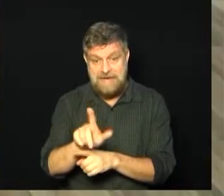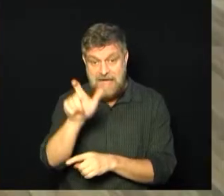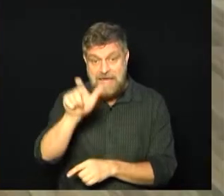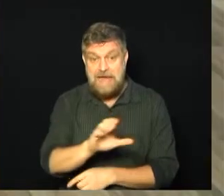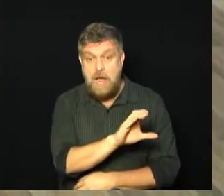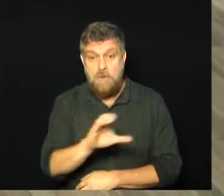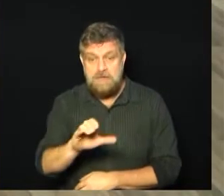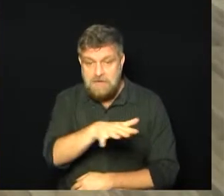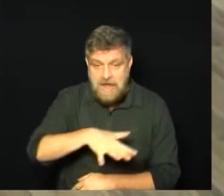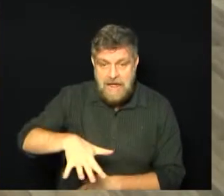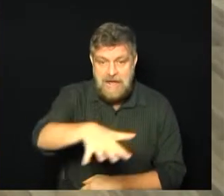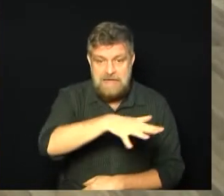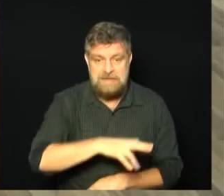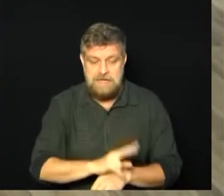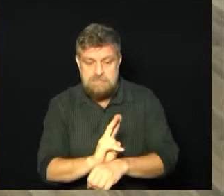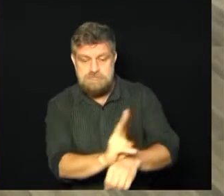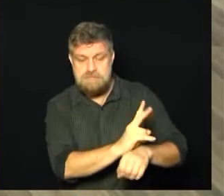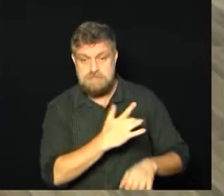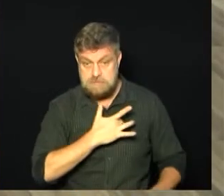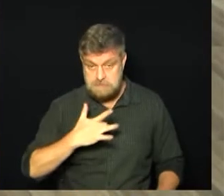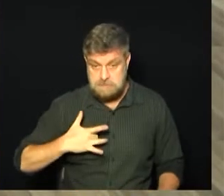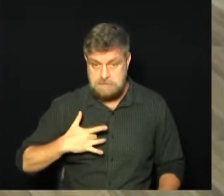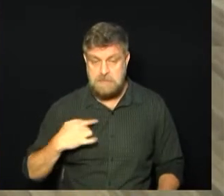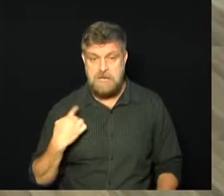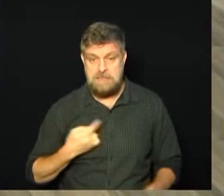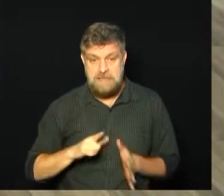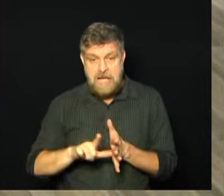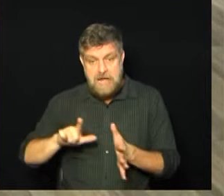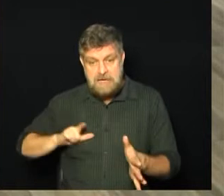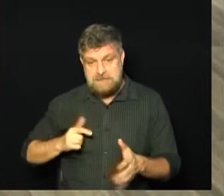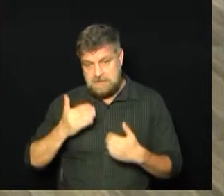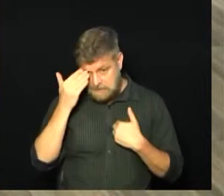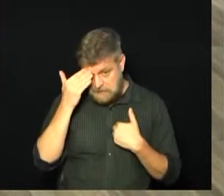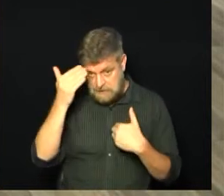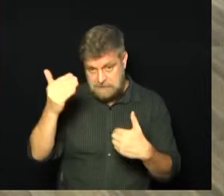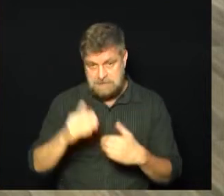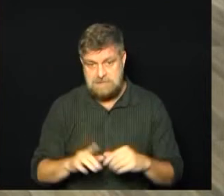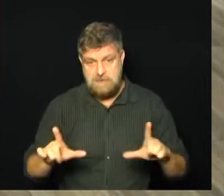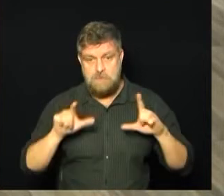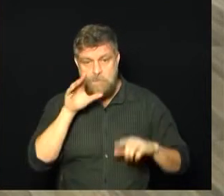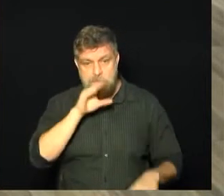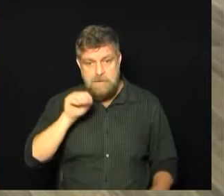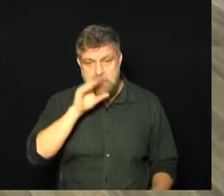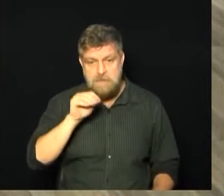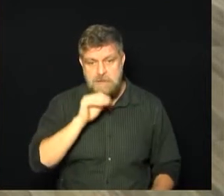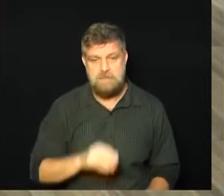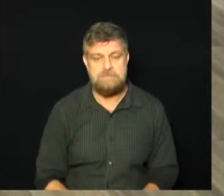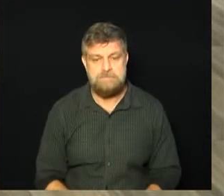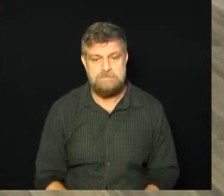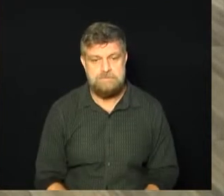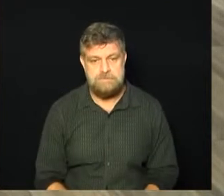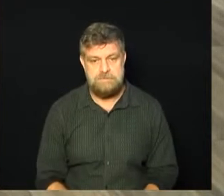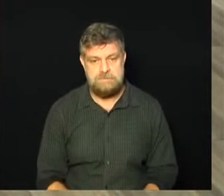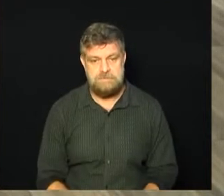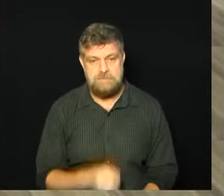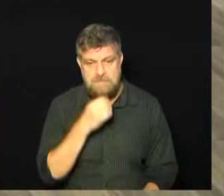Vigilância Epidemiológica. Valéria, antes da gente começar a nossa conversa, muito obrigada por atender a nossa equipe. Muito